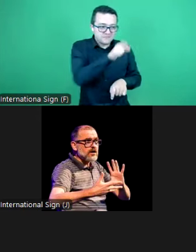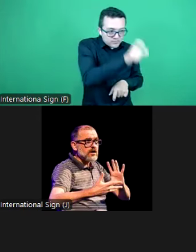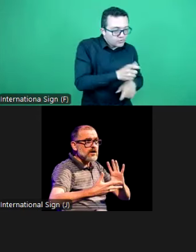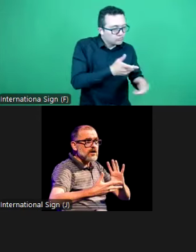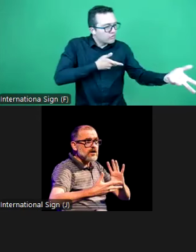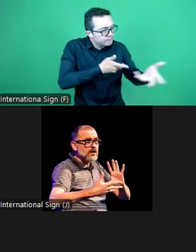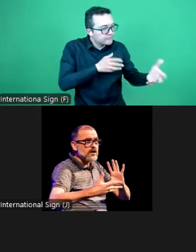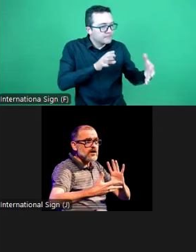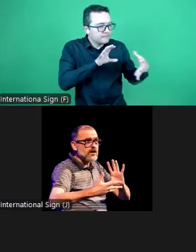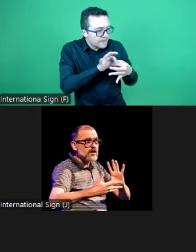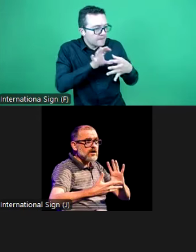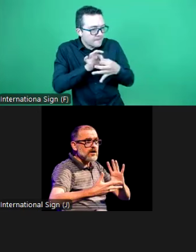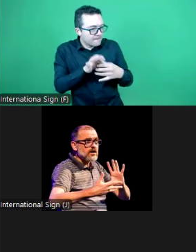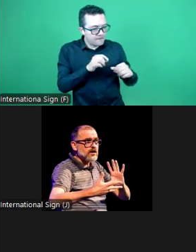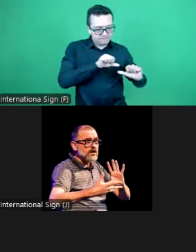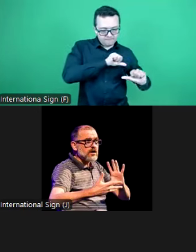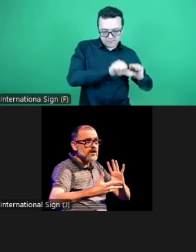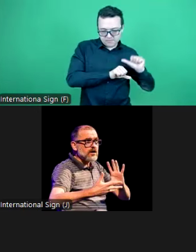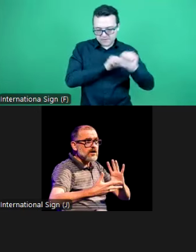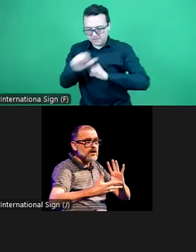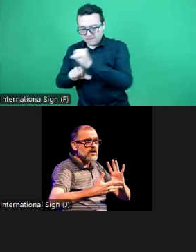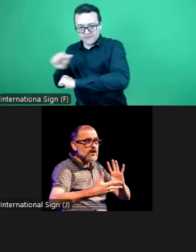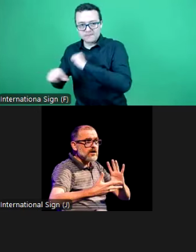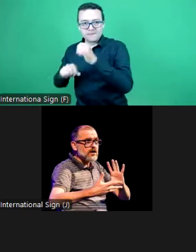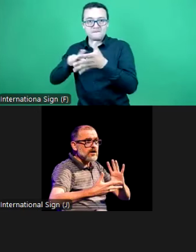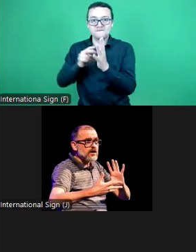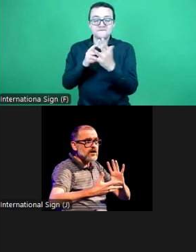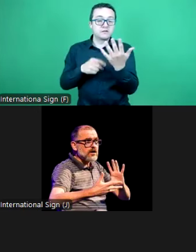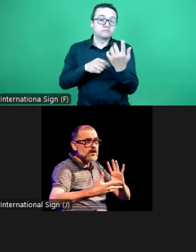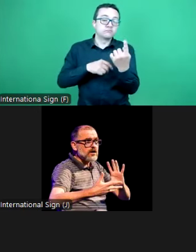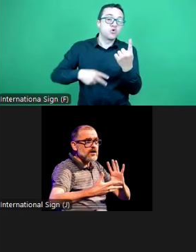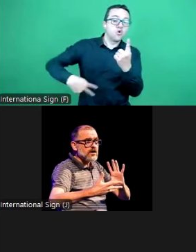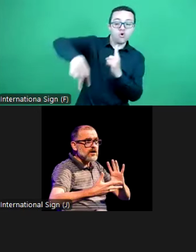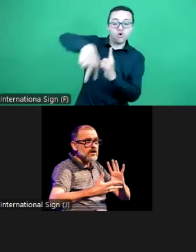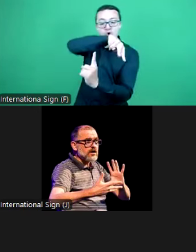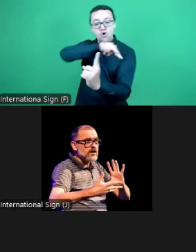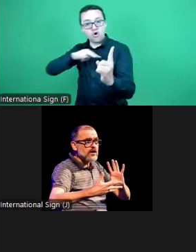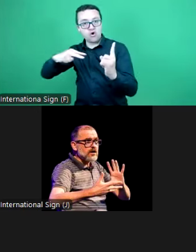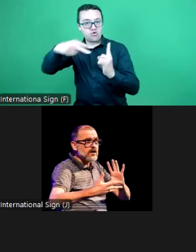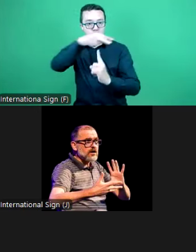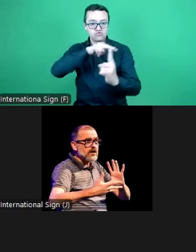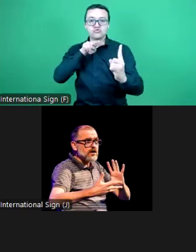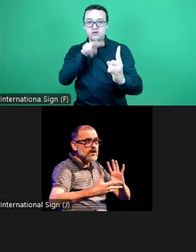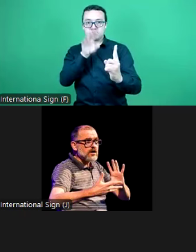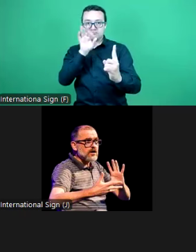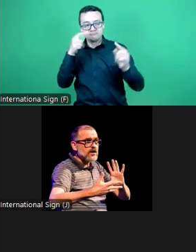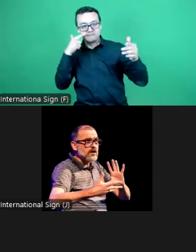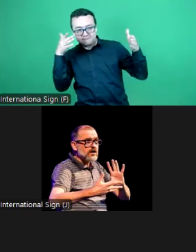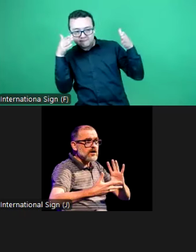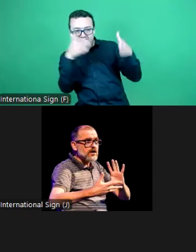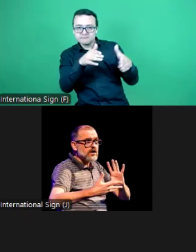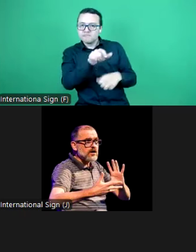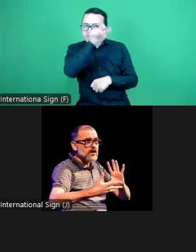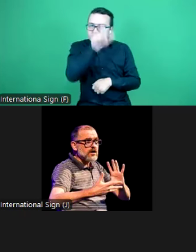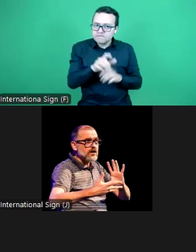paciente em relação aos temas de segurança do paciente como uma situação holística que é